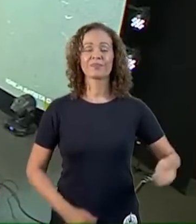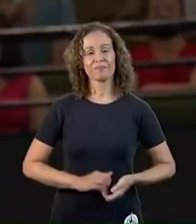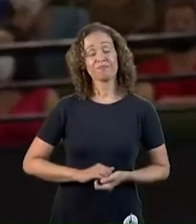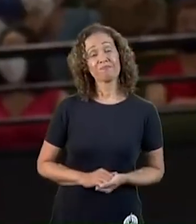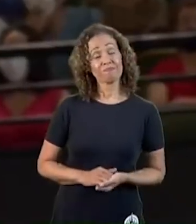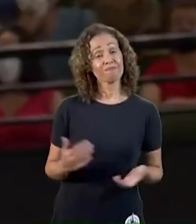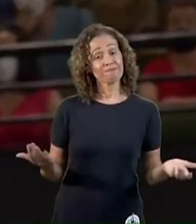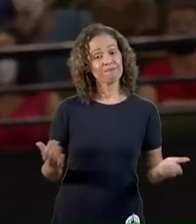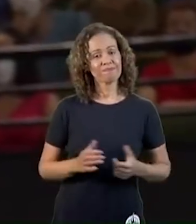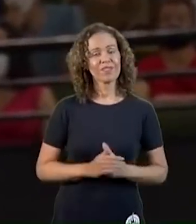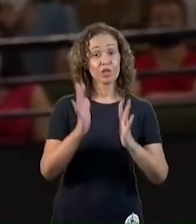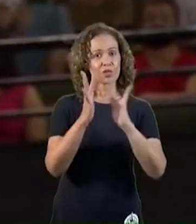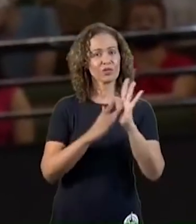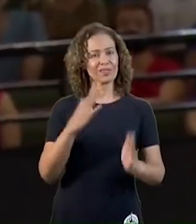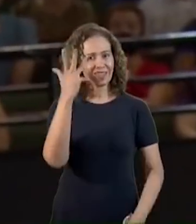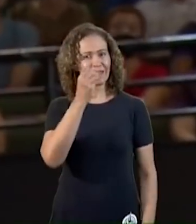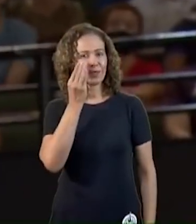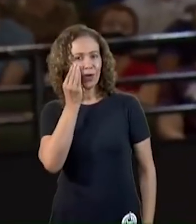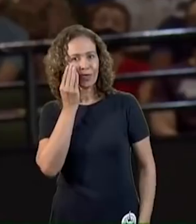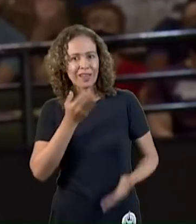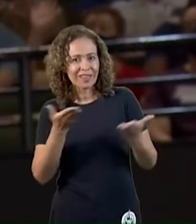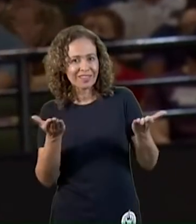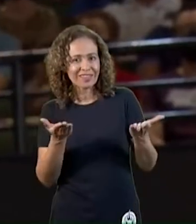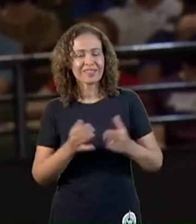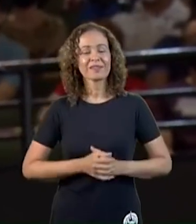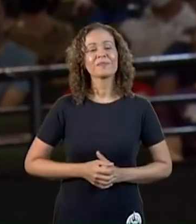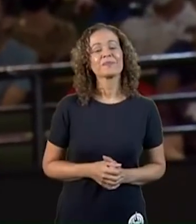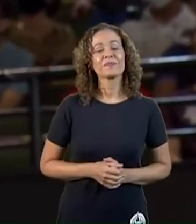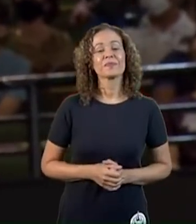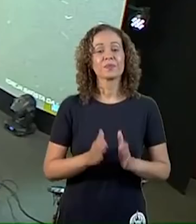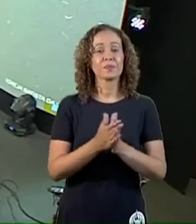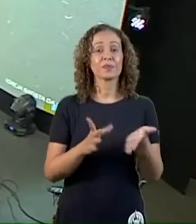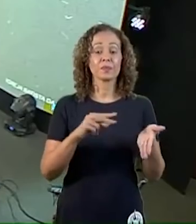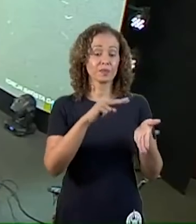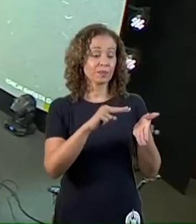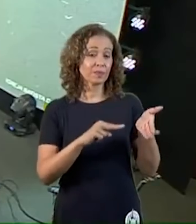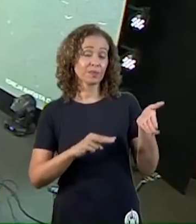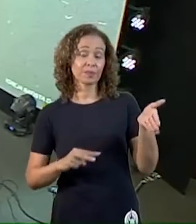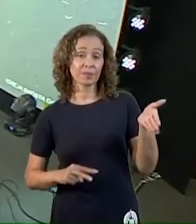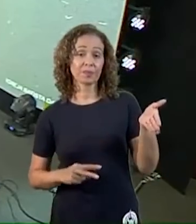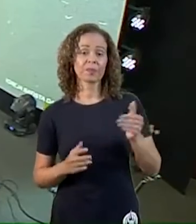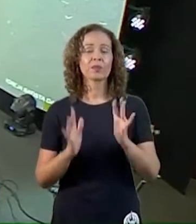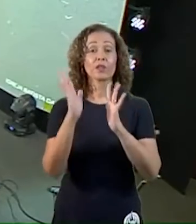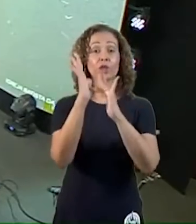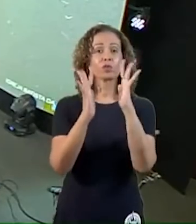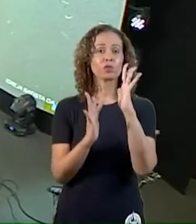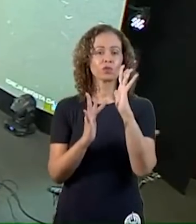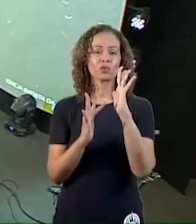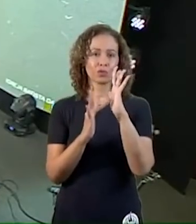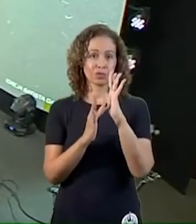Quem acha Jesus lindo, fofo? Gente, se vocês não começarem a ler a Bíblia, vocês vão ter a imagem mais errada. Jesus era um